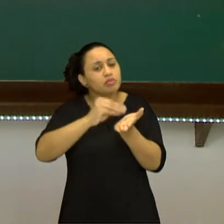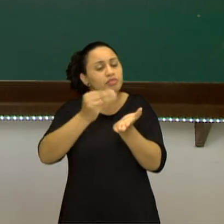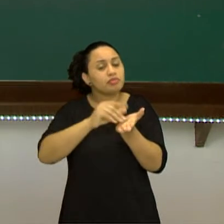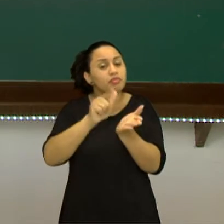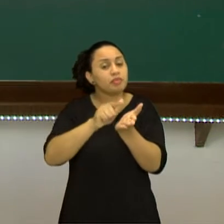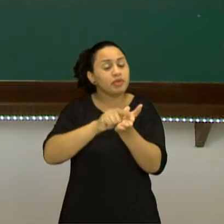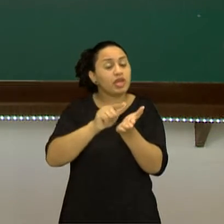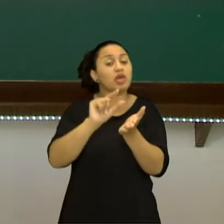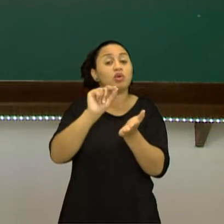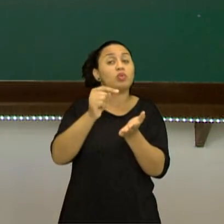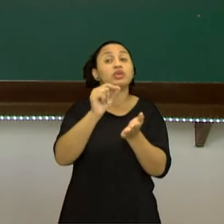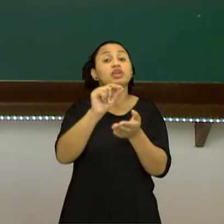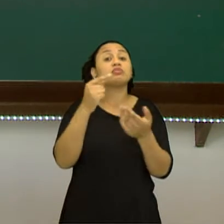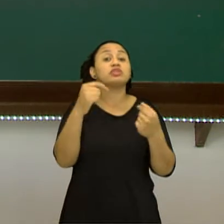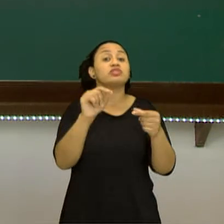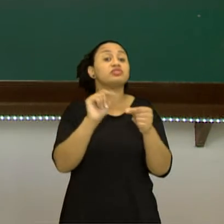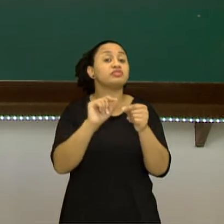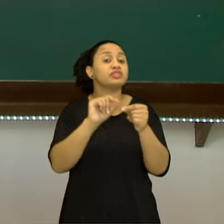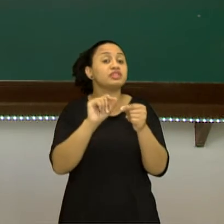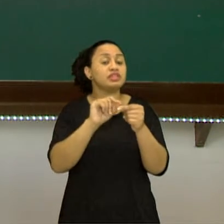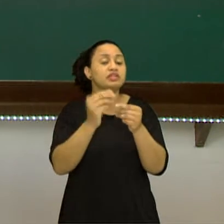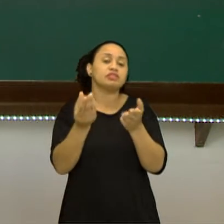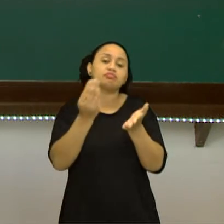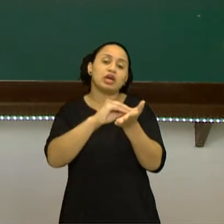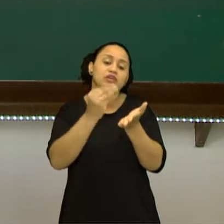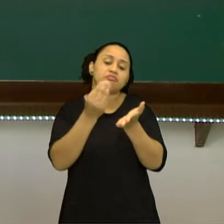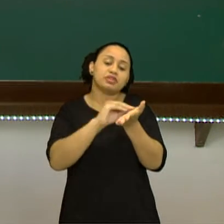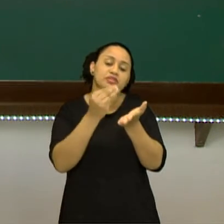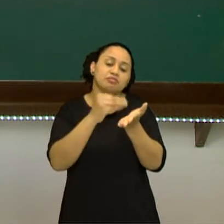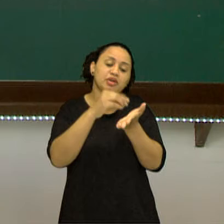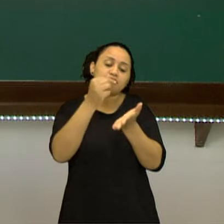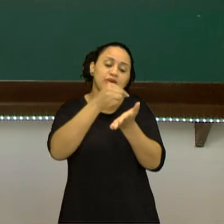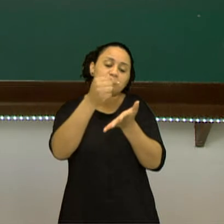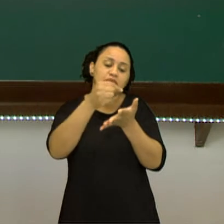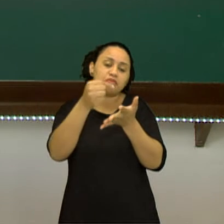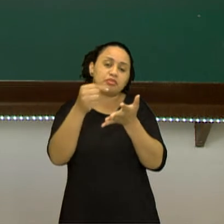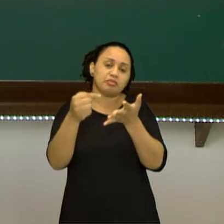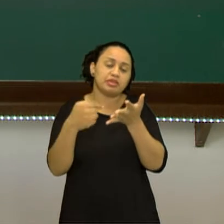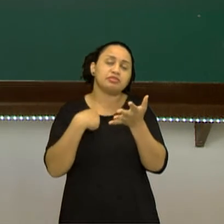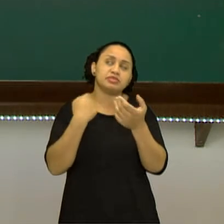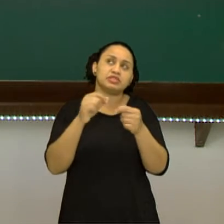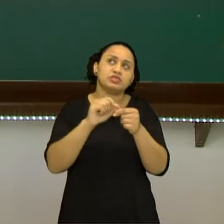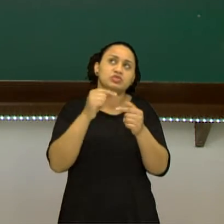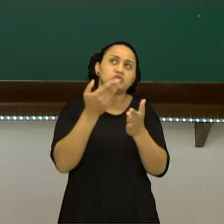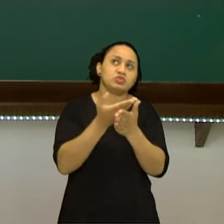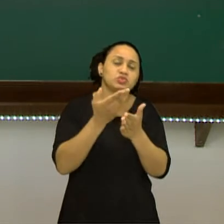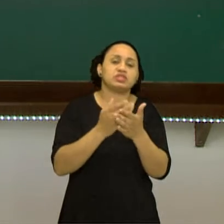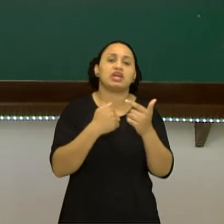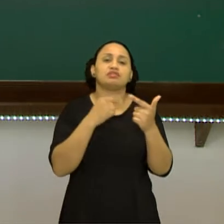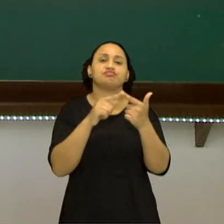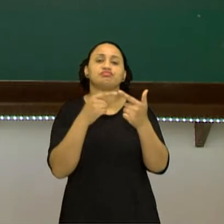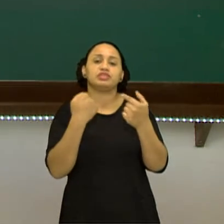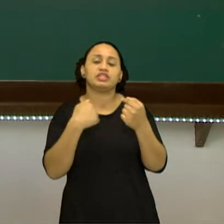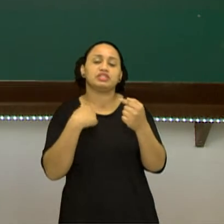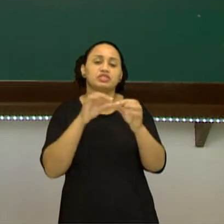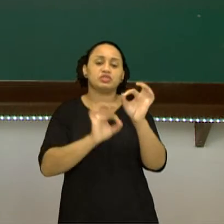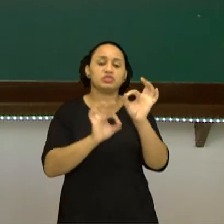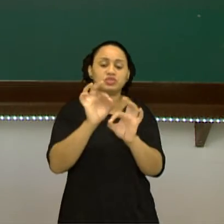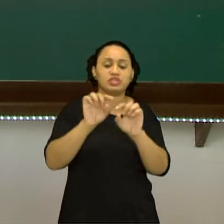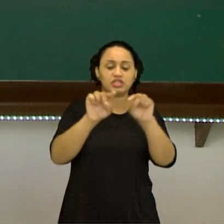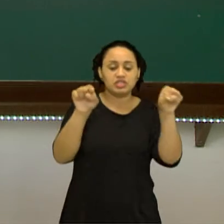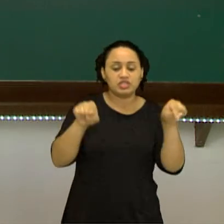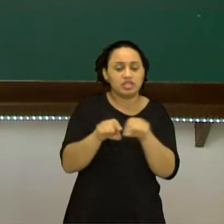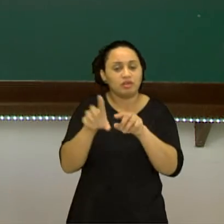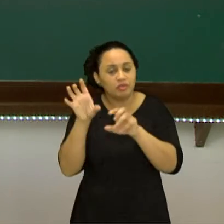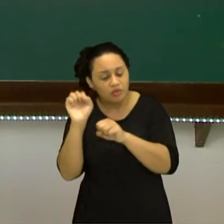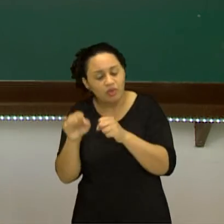pensa, quais são as tarefas que eu tenho que fazer? E vai anotando essas tarefas. Olha, preciso estudar, preciso, né, organizar meu quarto,